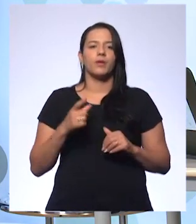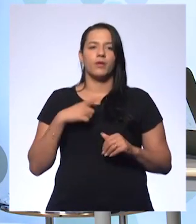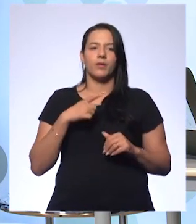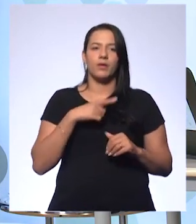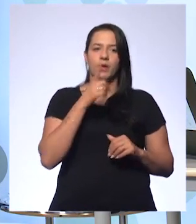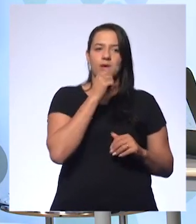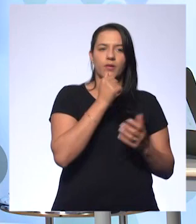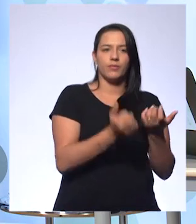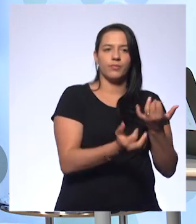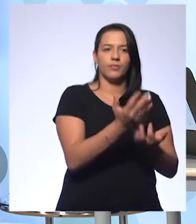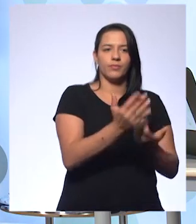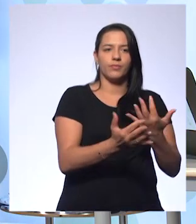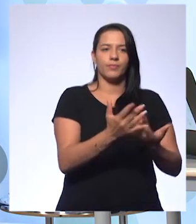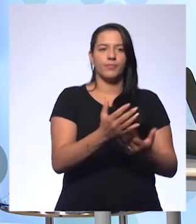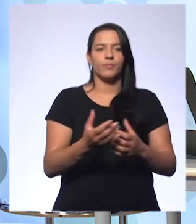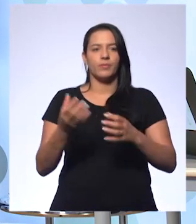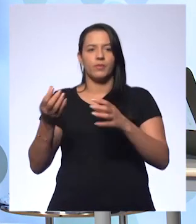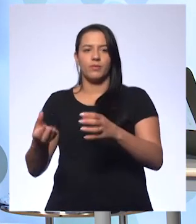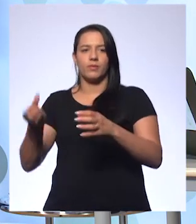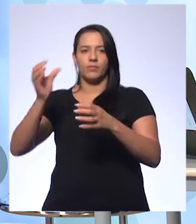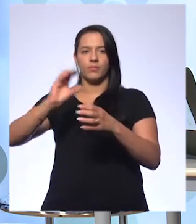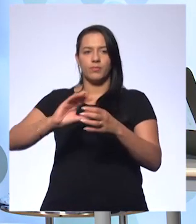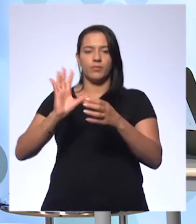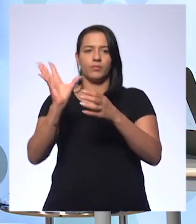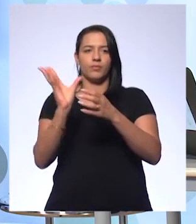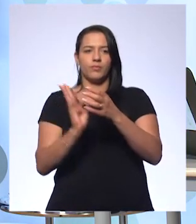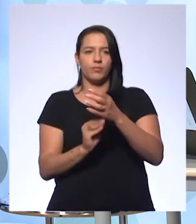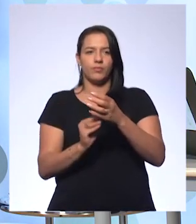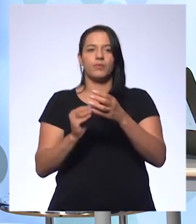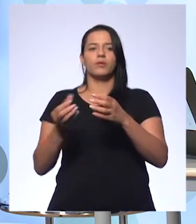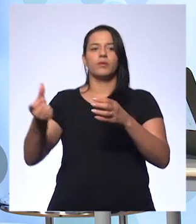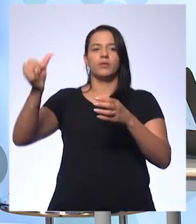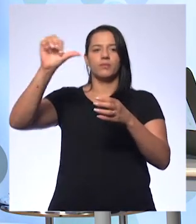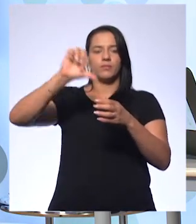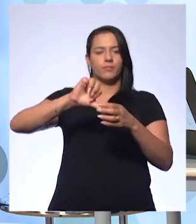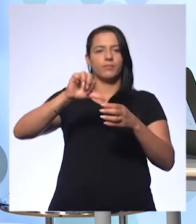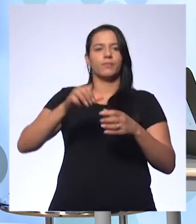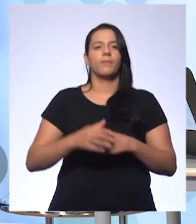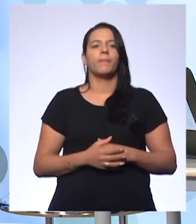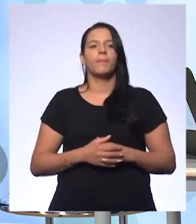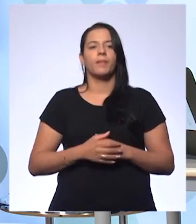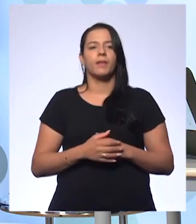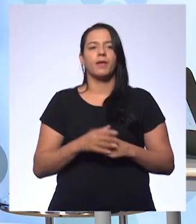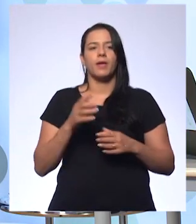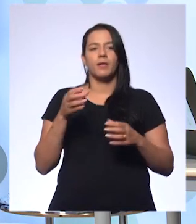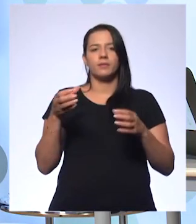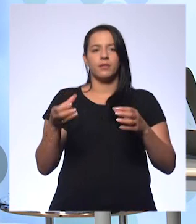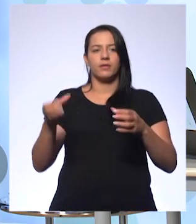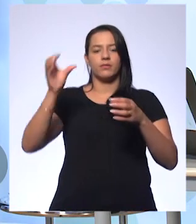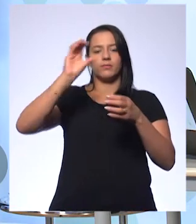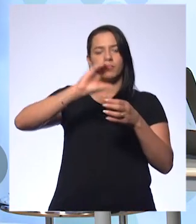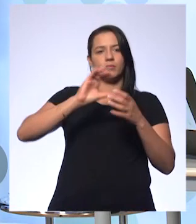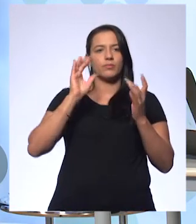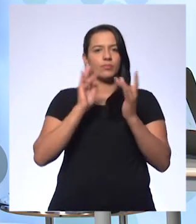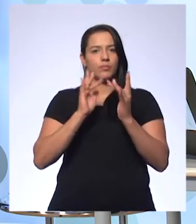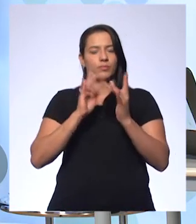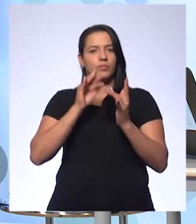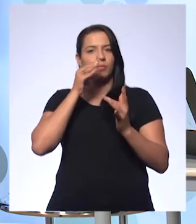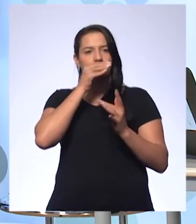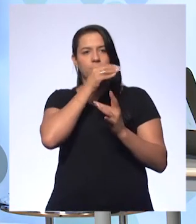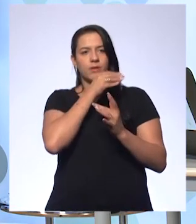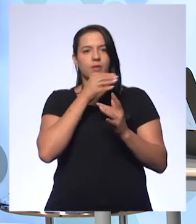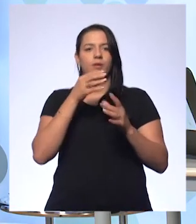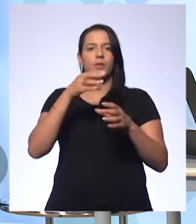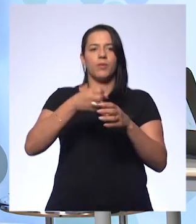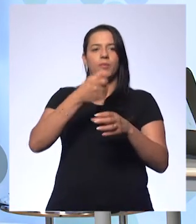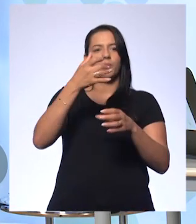água lá, fervo a água, eu ponho o pó no coador e jogo a água em cima desse pó. Essa água quente, em contato com quem? Com o